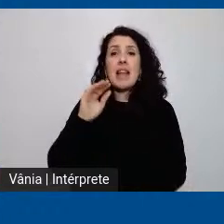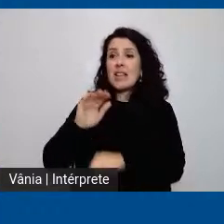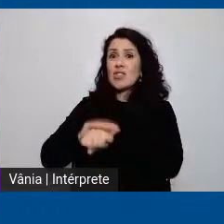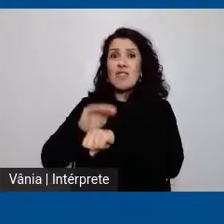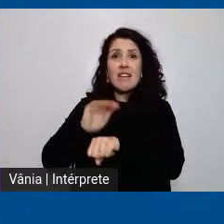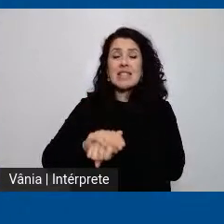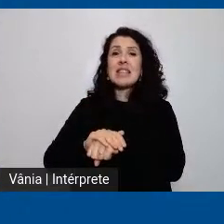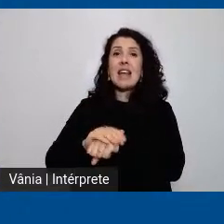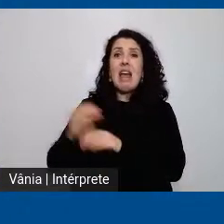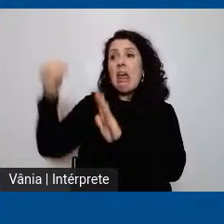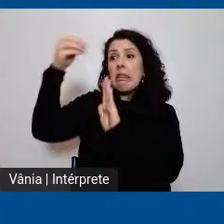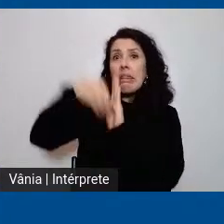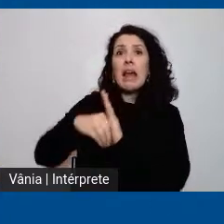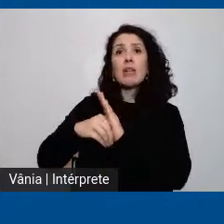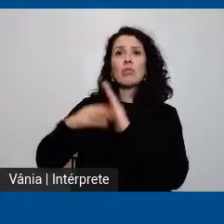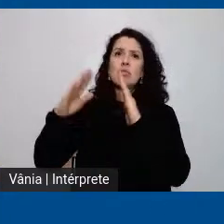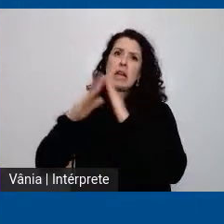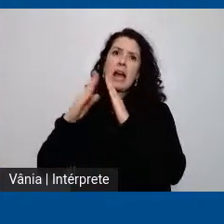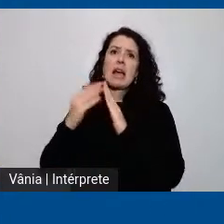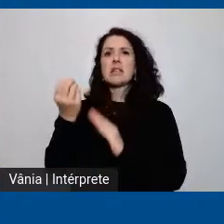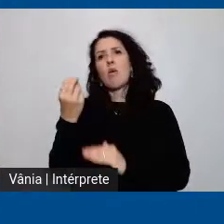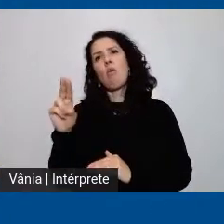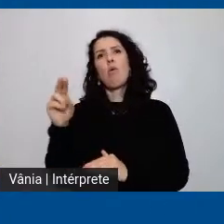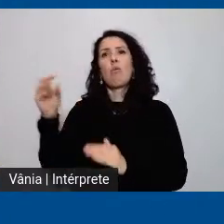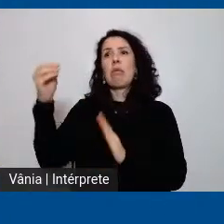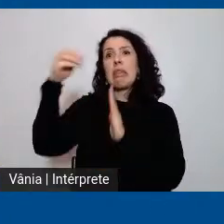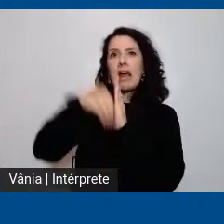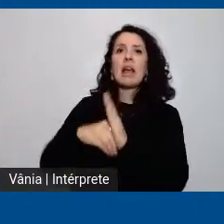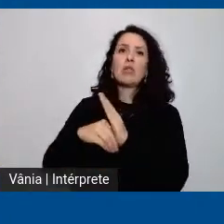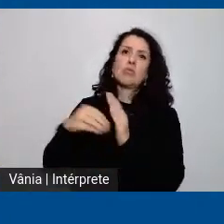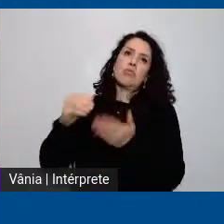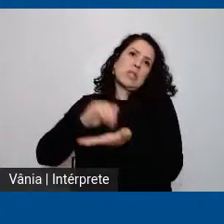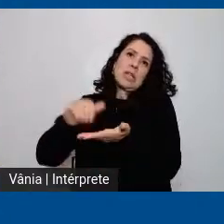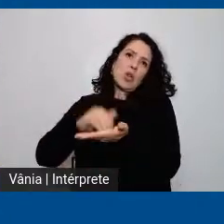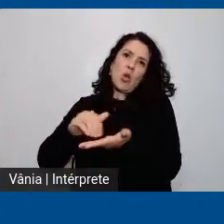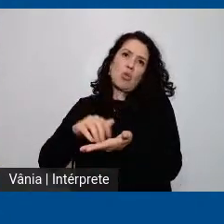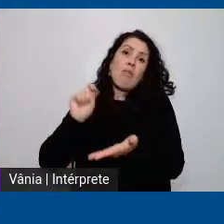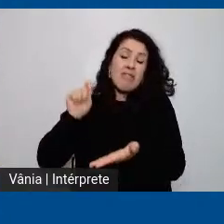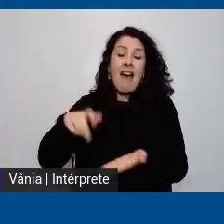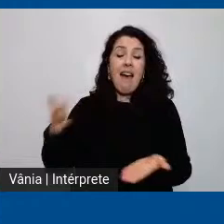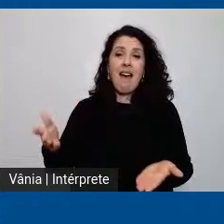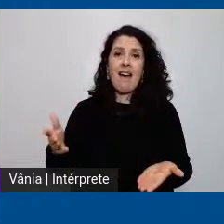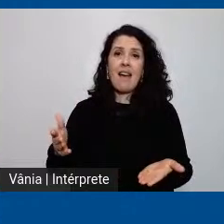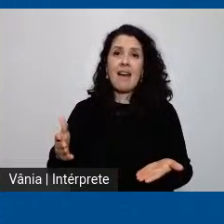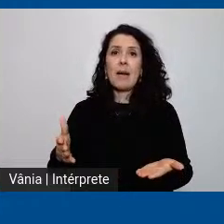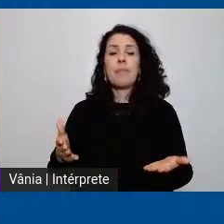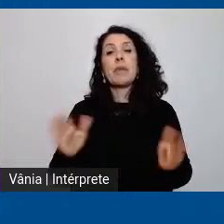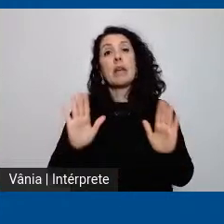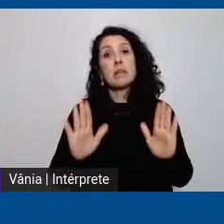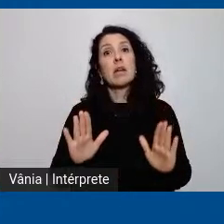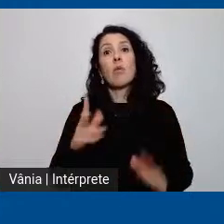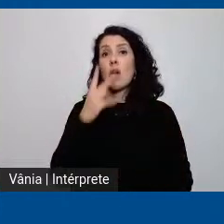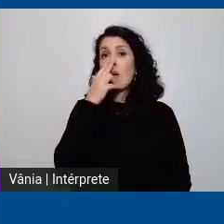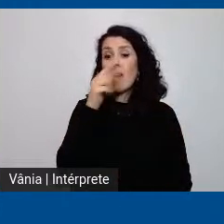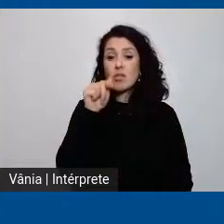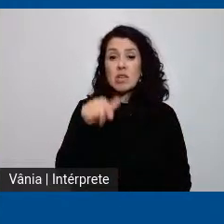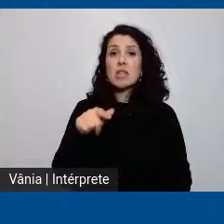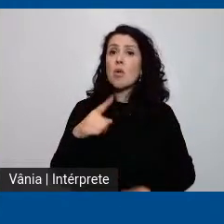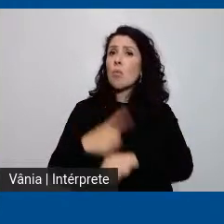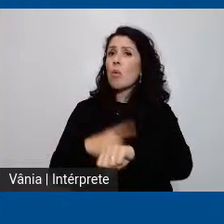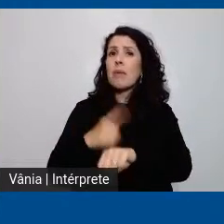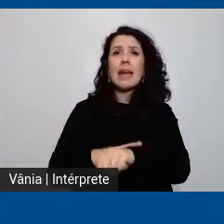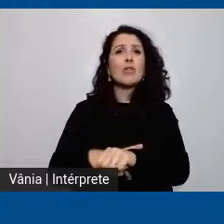saber o que procurar, o que examinar, o que extrair daquele material, né? Então, eu acho que isso é um momento